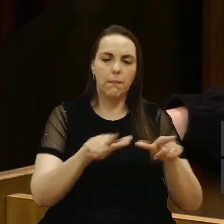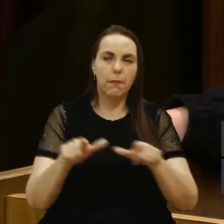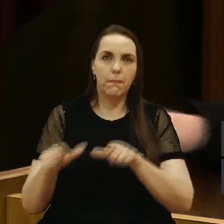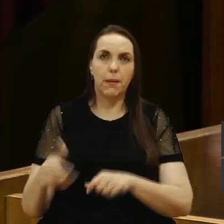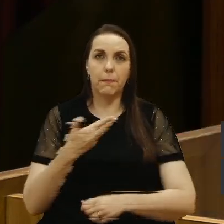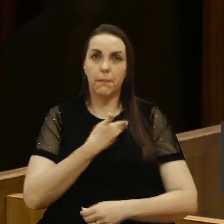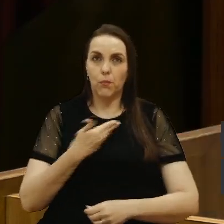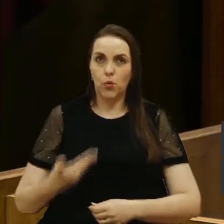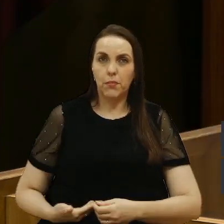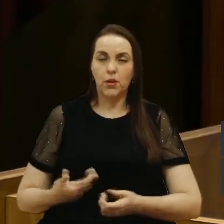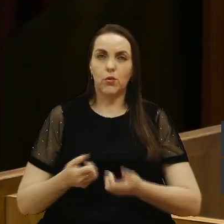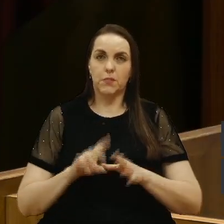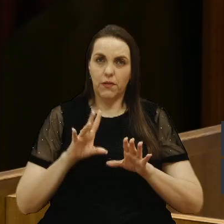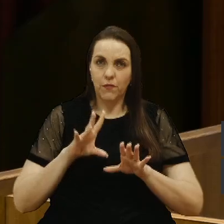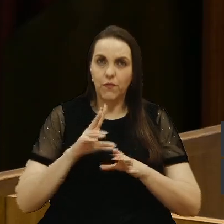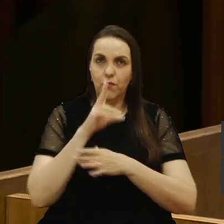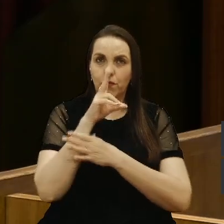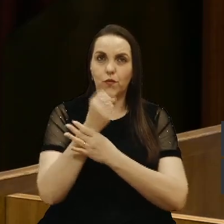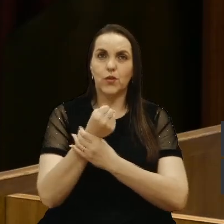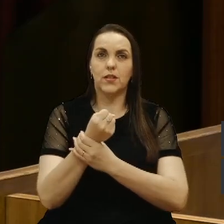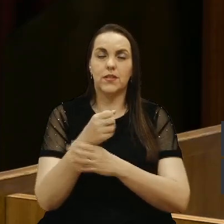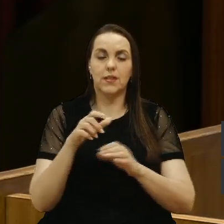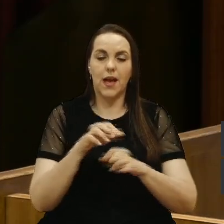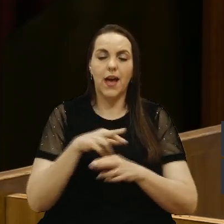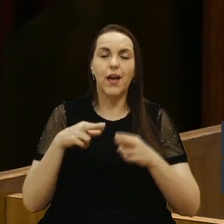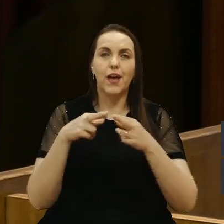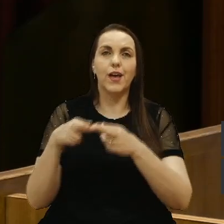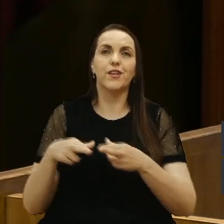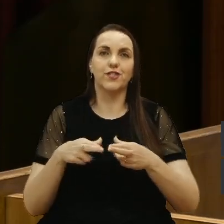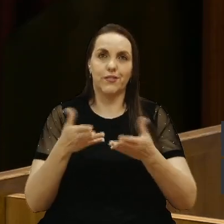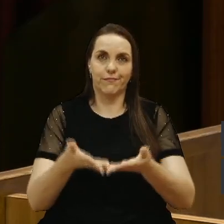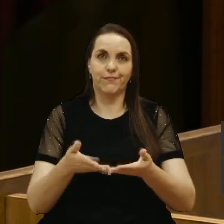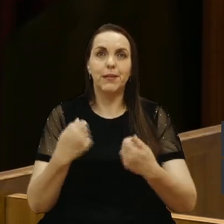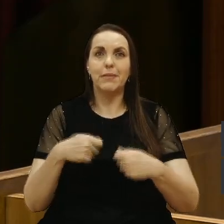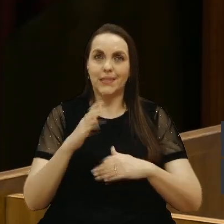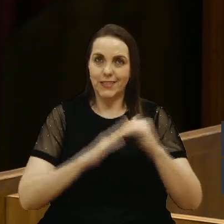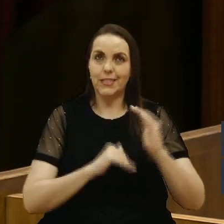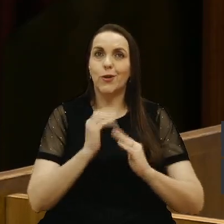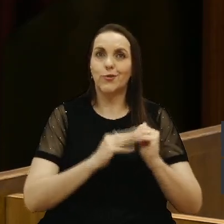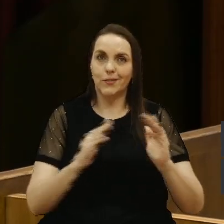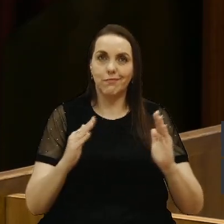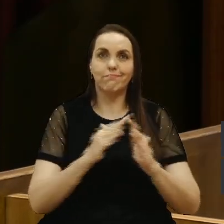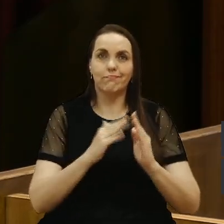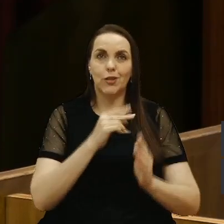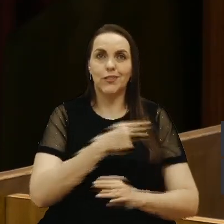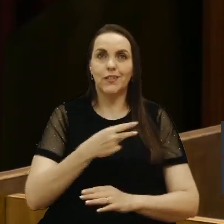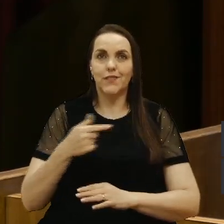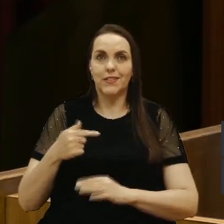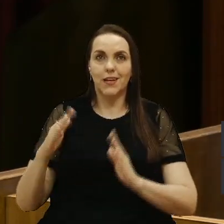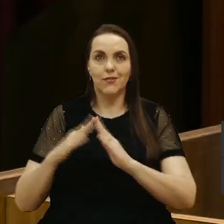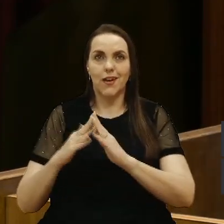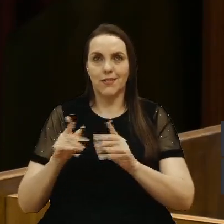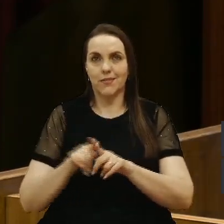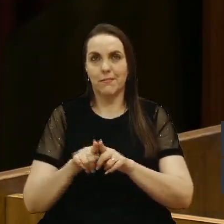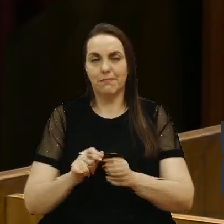para fortalecer aquela região. E precisa da construção das 227 unidades